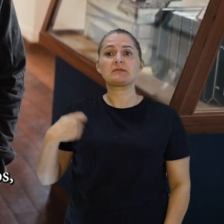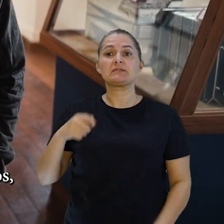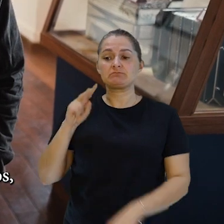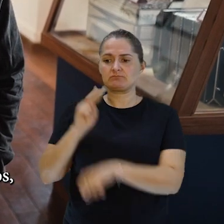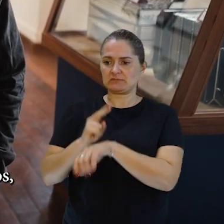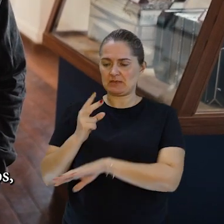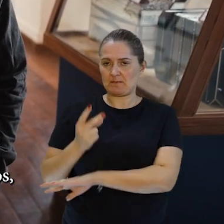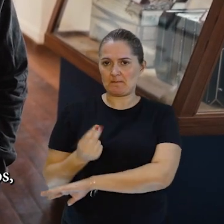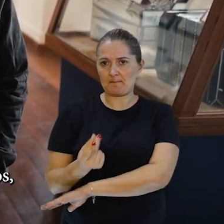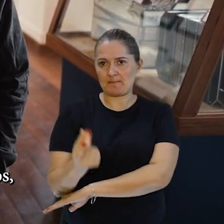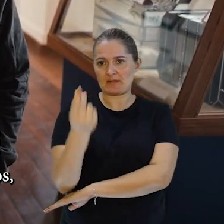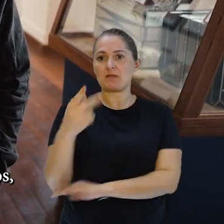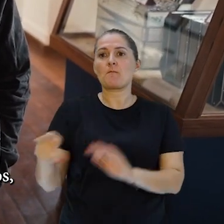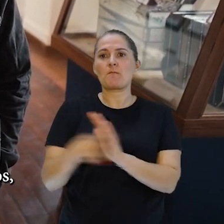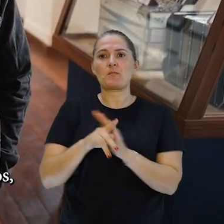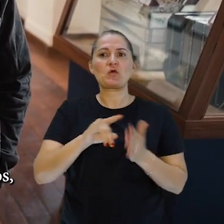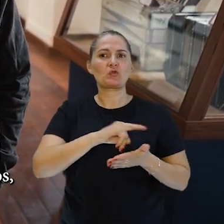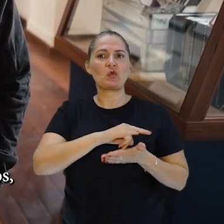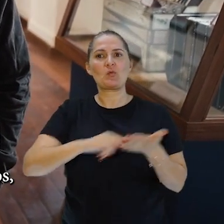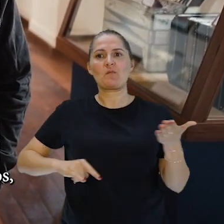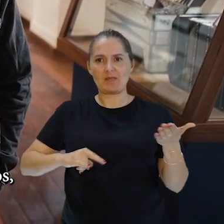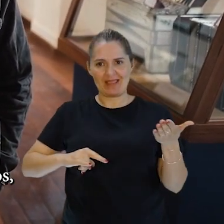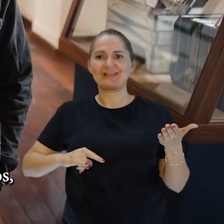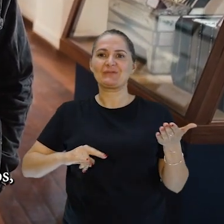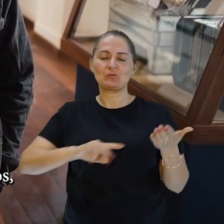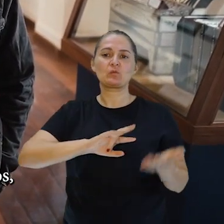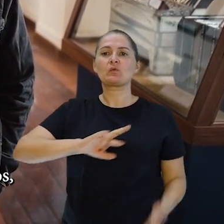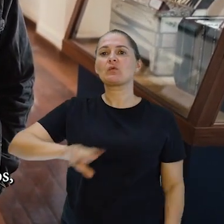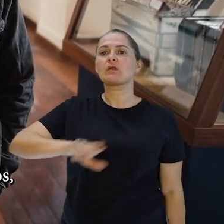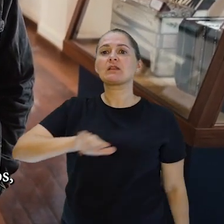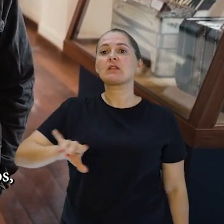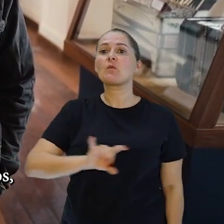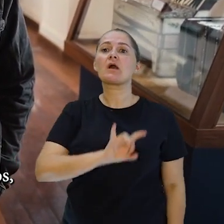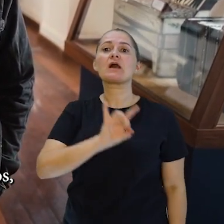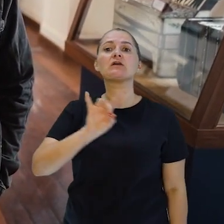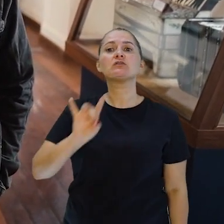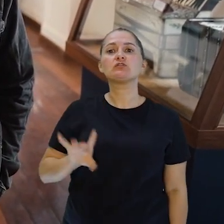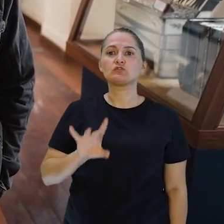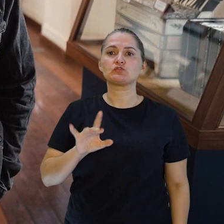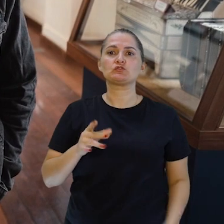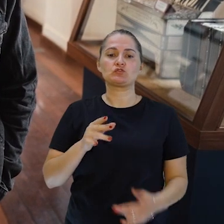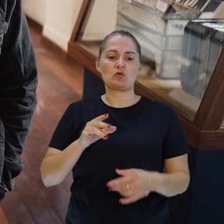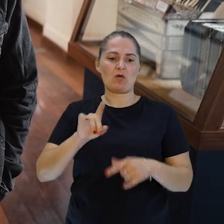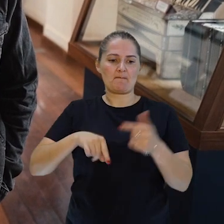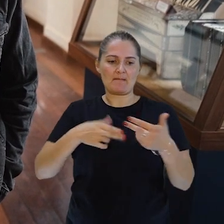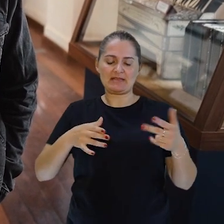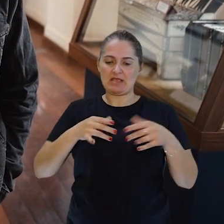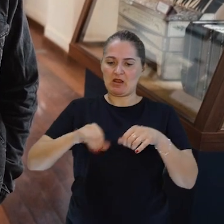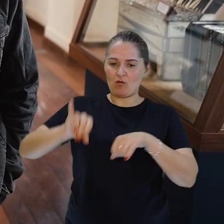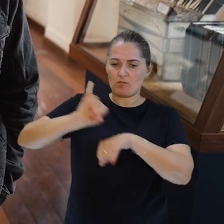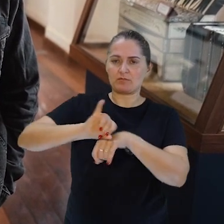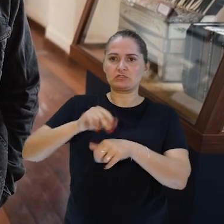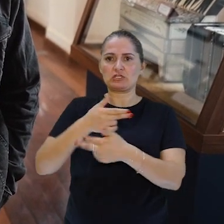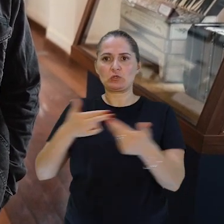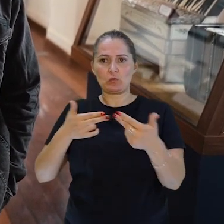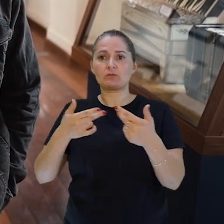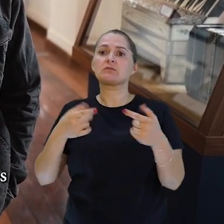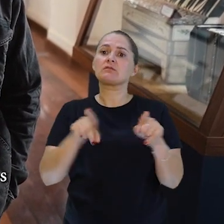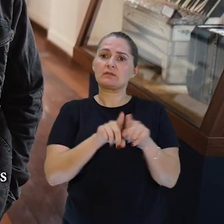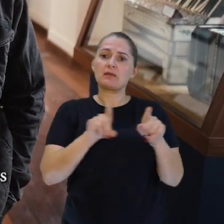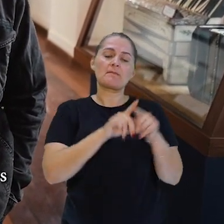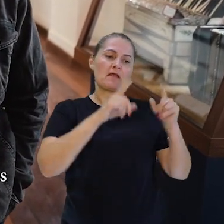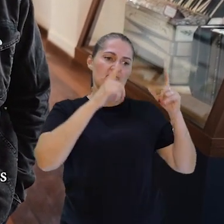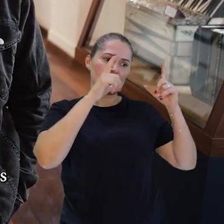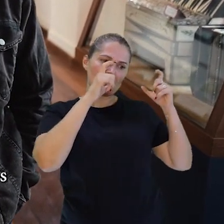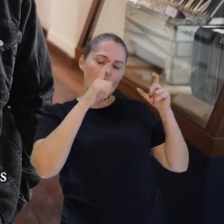para a preservação dos nossos documentos, né? Não só bens físicos, materiais tridimensionais,